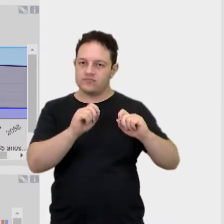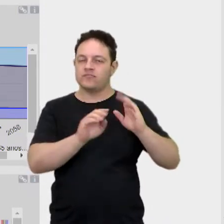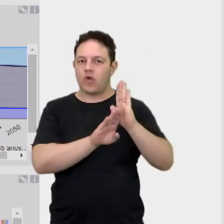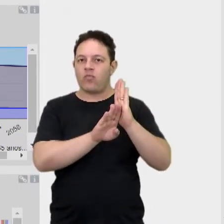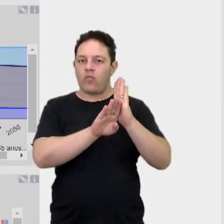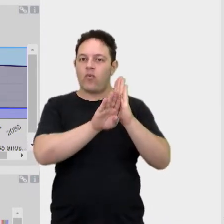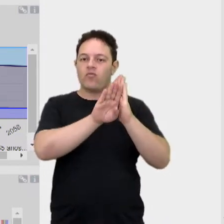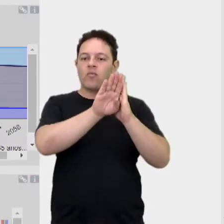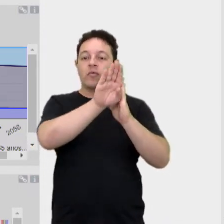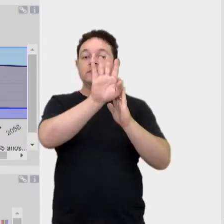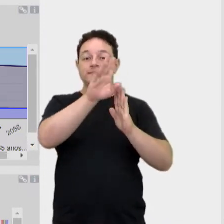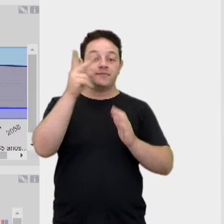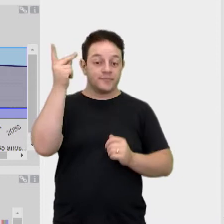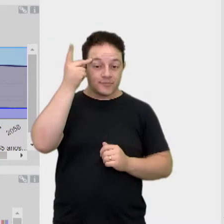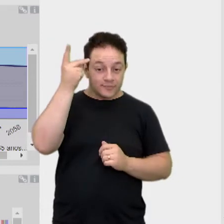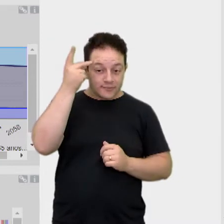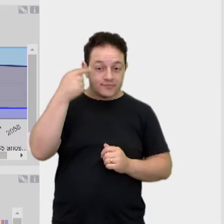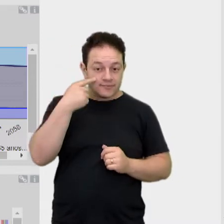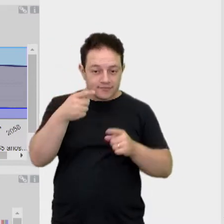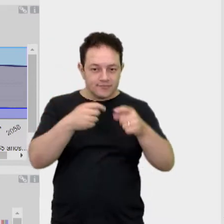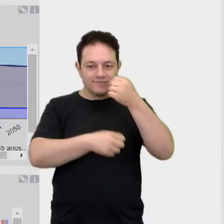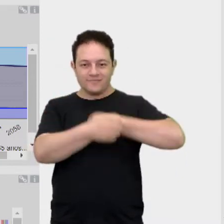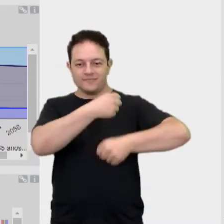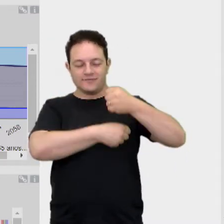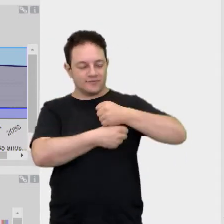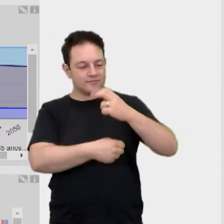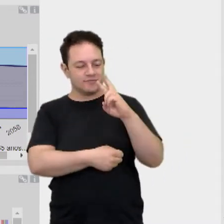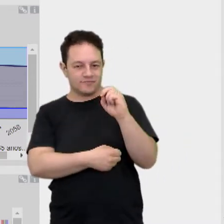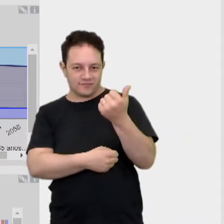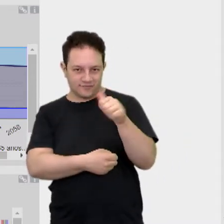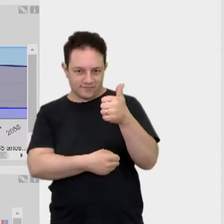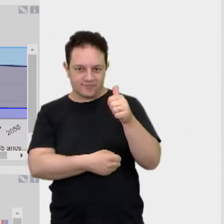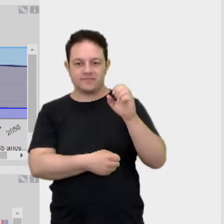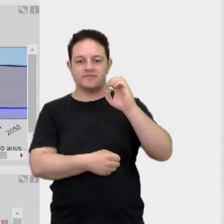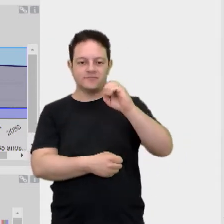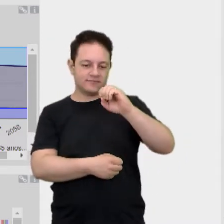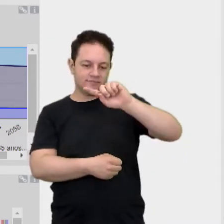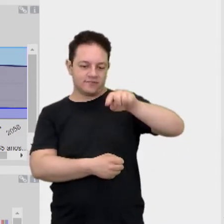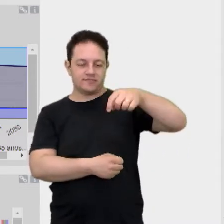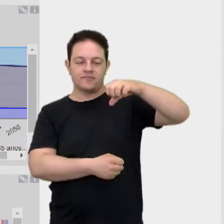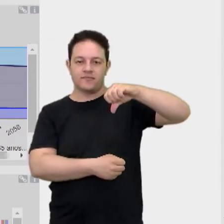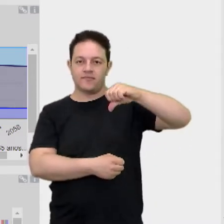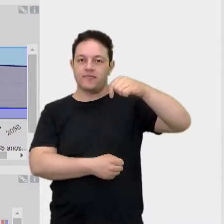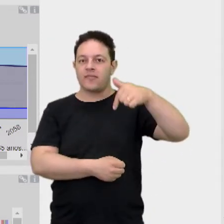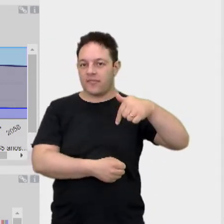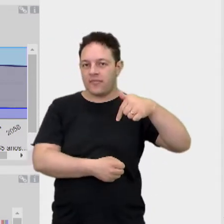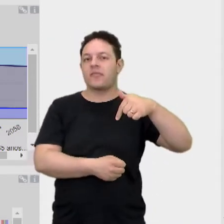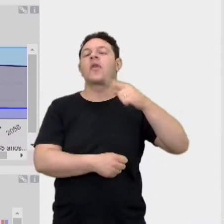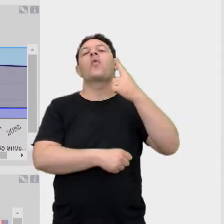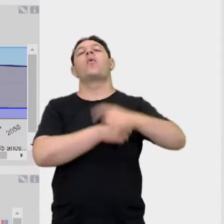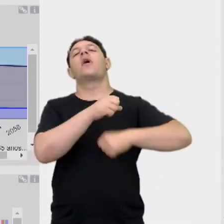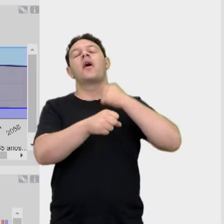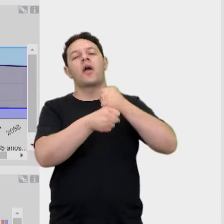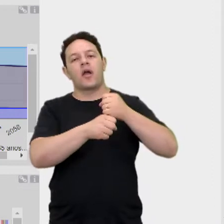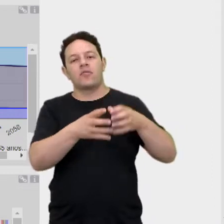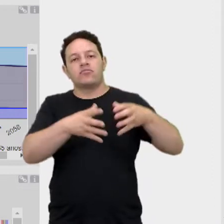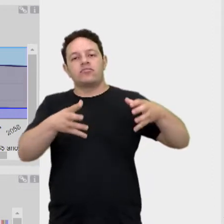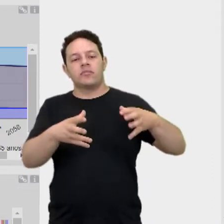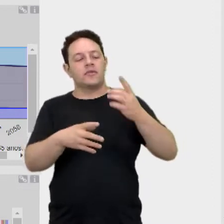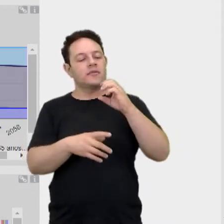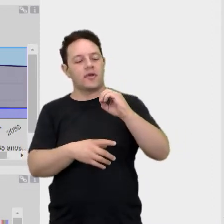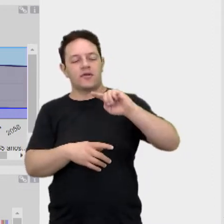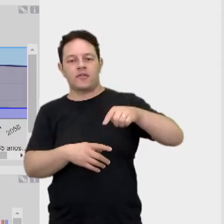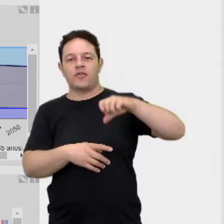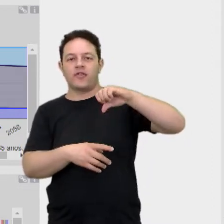Paulo, a gente vai entrar aqui, ó, 2011, 0,97%. Então, o crescimento populacional do estado de São